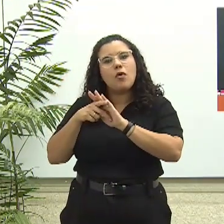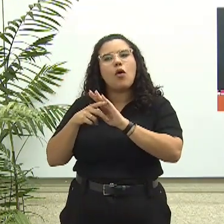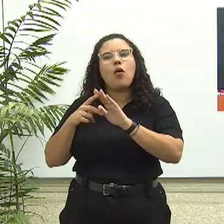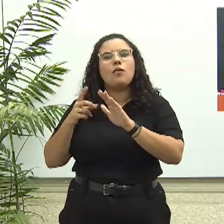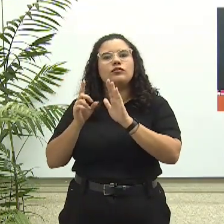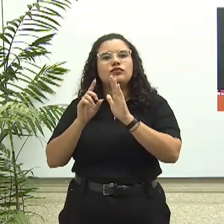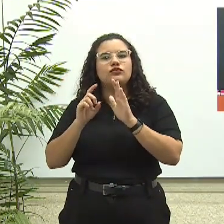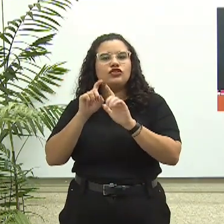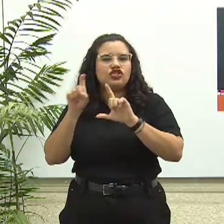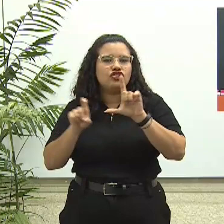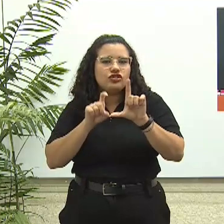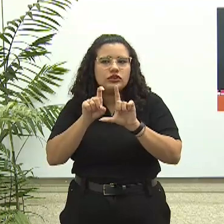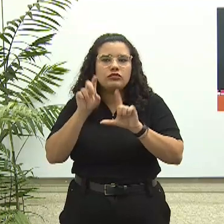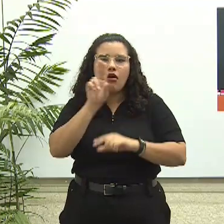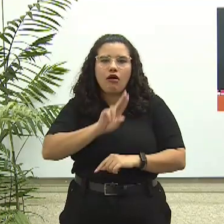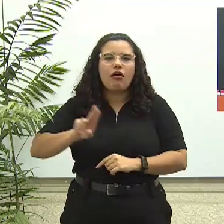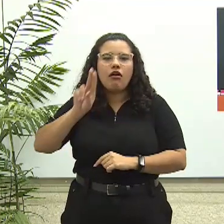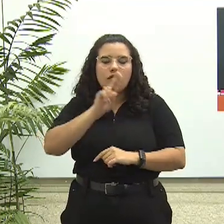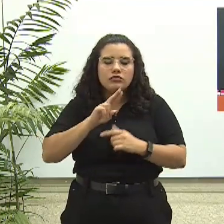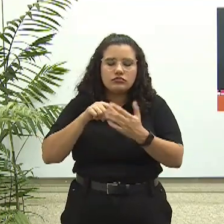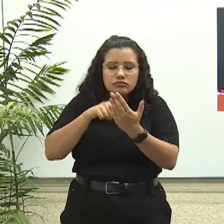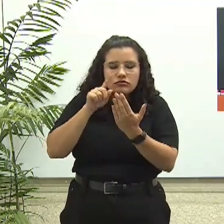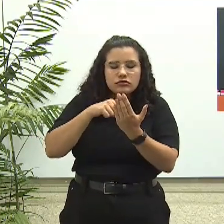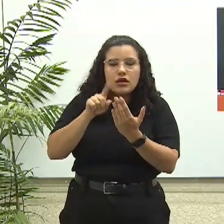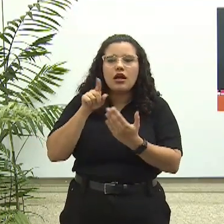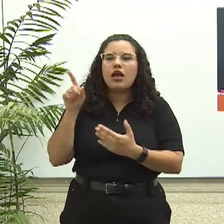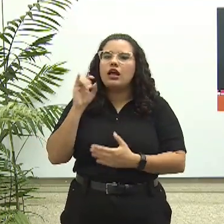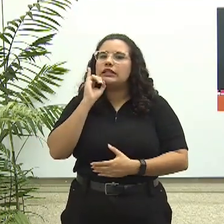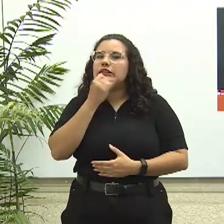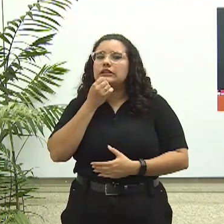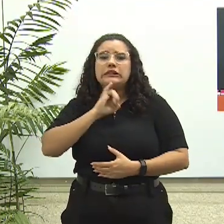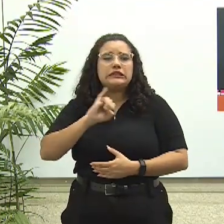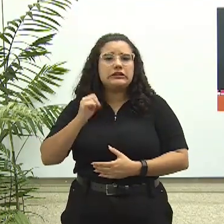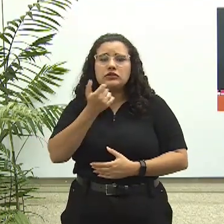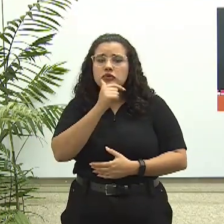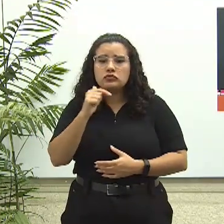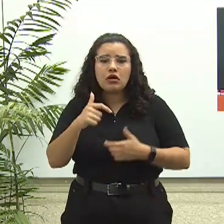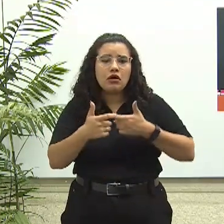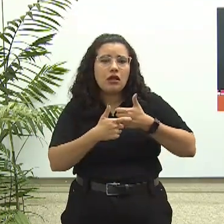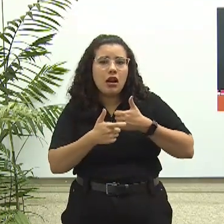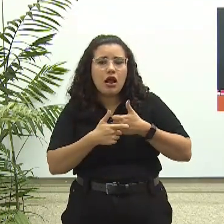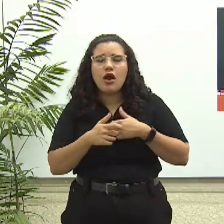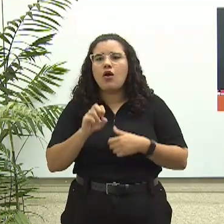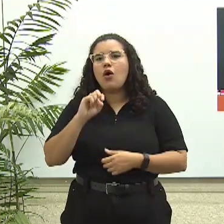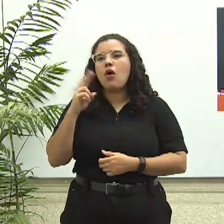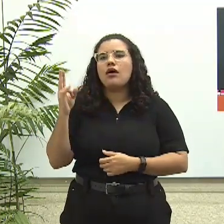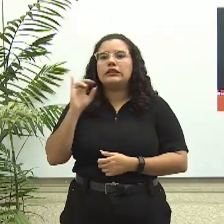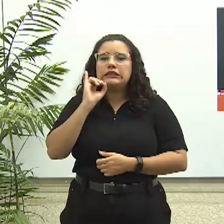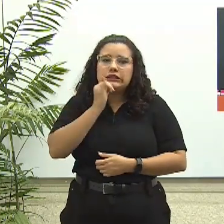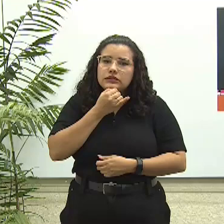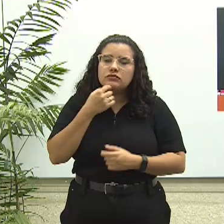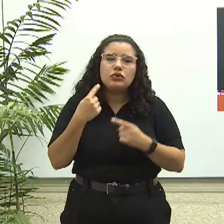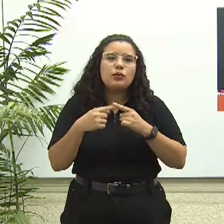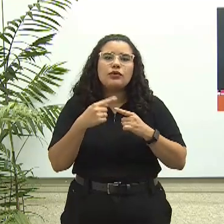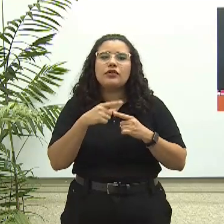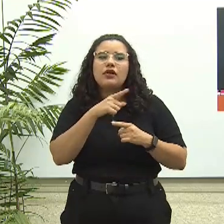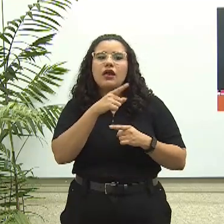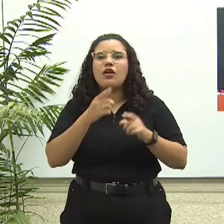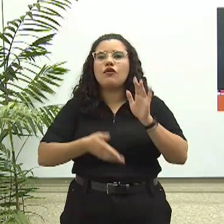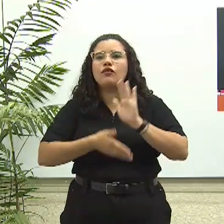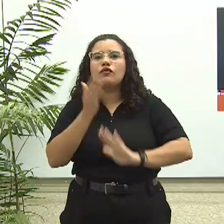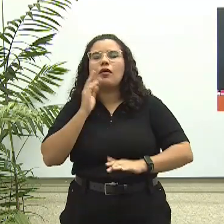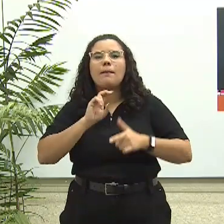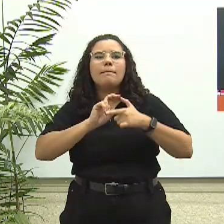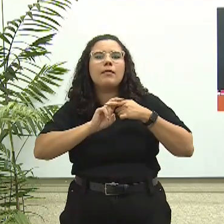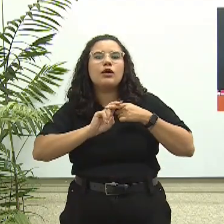consumo né fica deprimido se ninguém tem o like fica deprimido porque ninguém vai né partir Metrô Santa Cruz